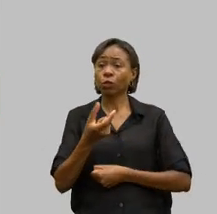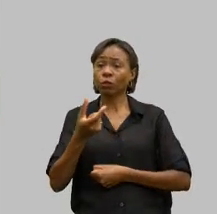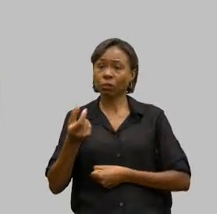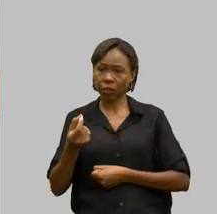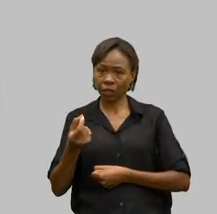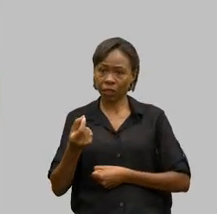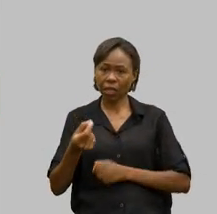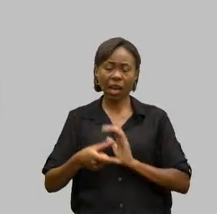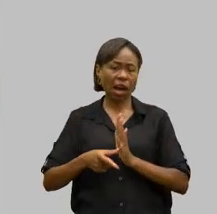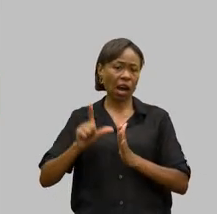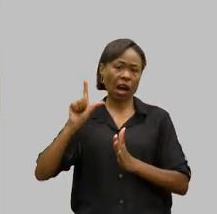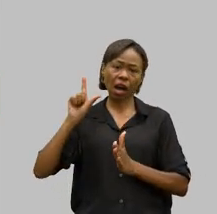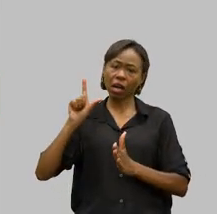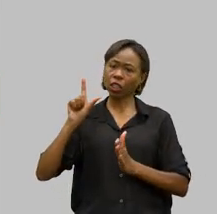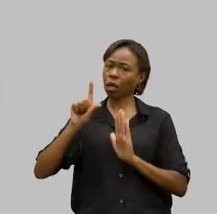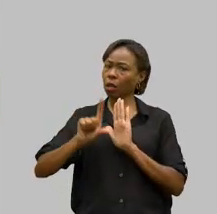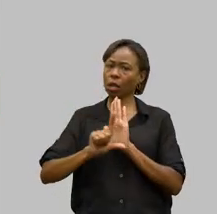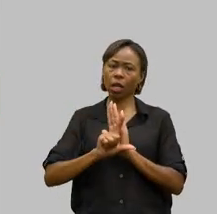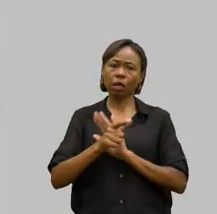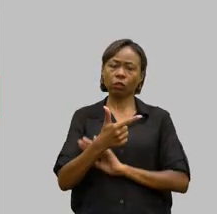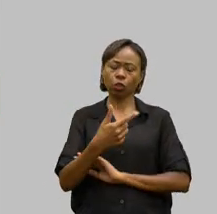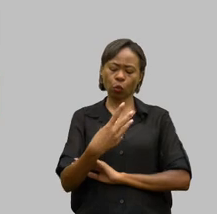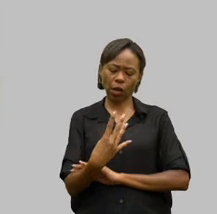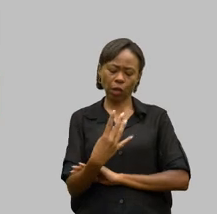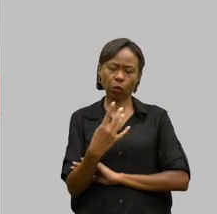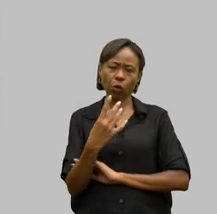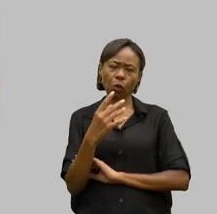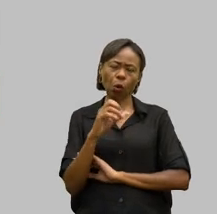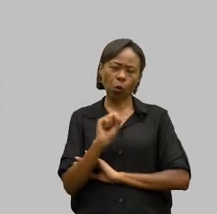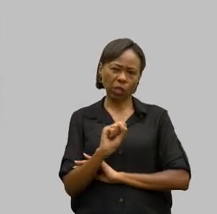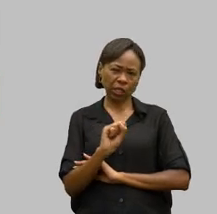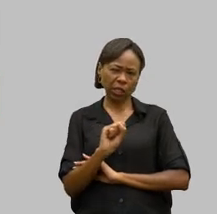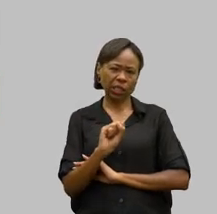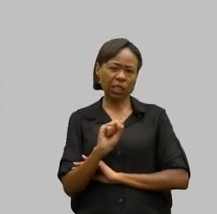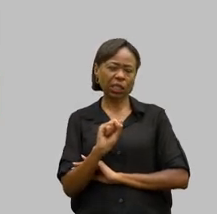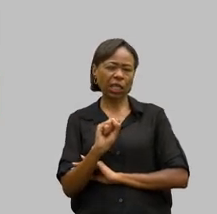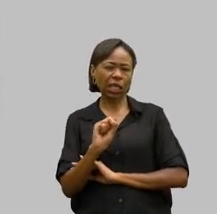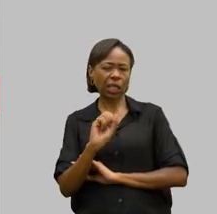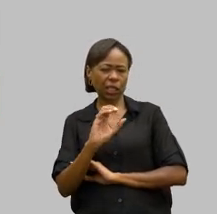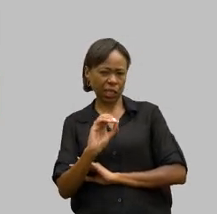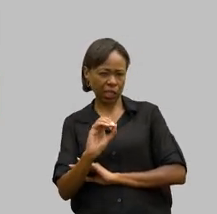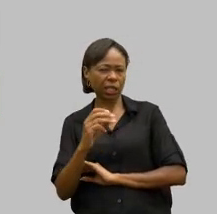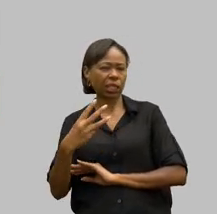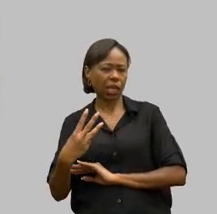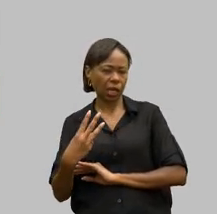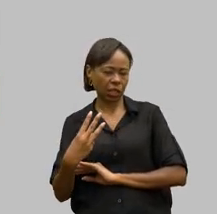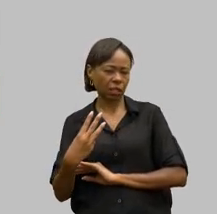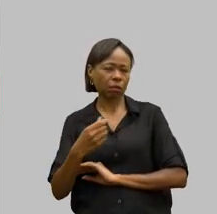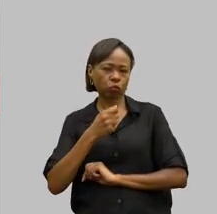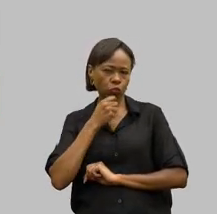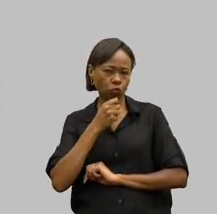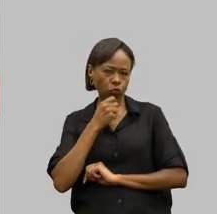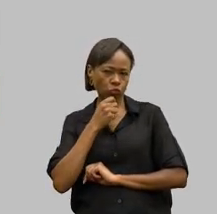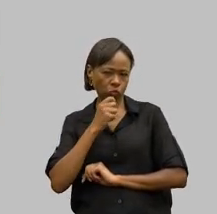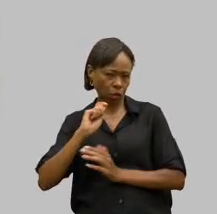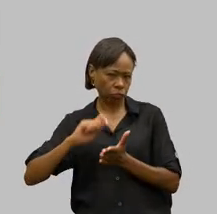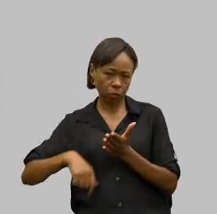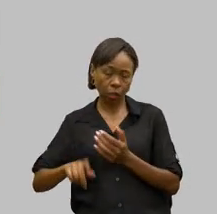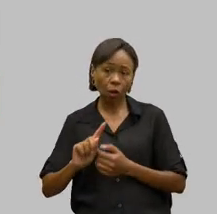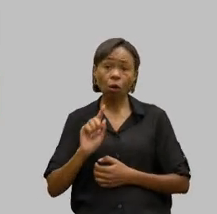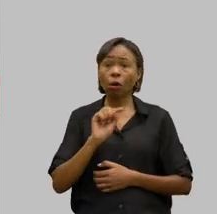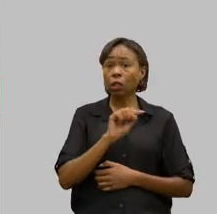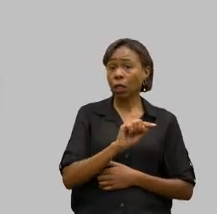a promulgação da lei, 24.803. Representa um aumento ali na UENG de 490%